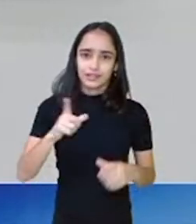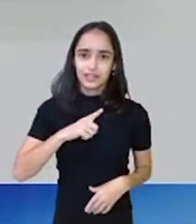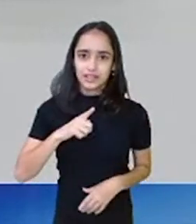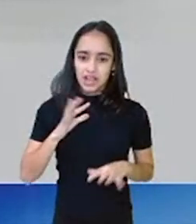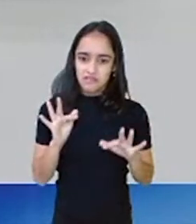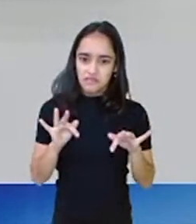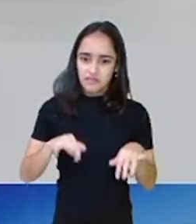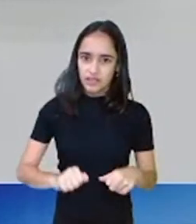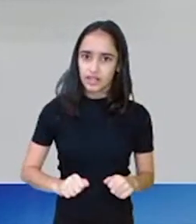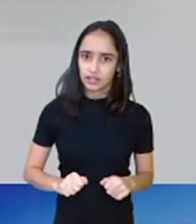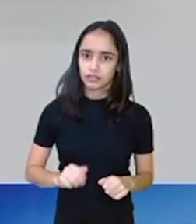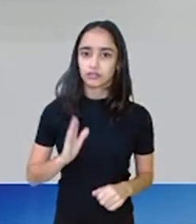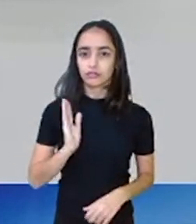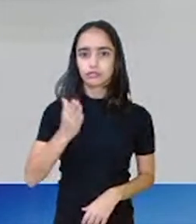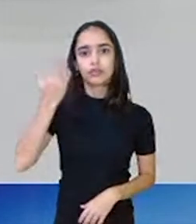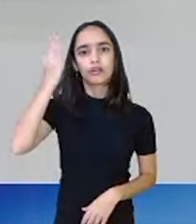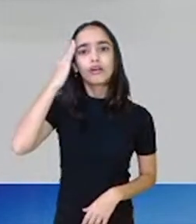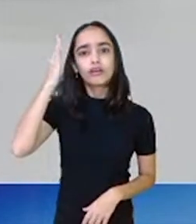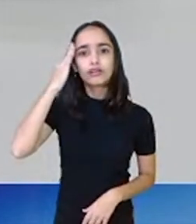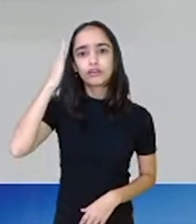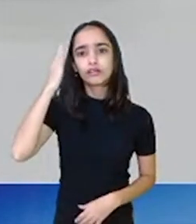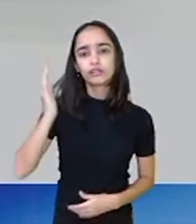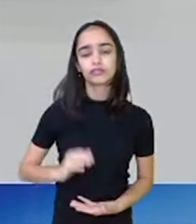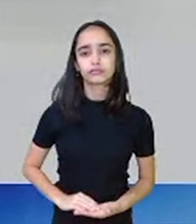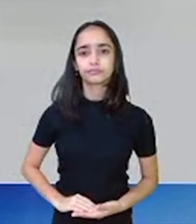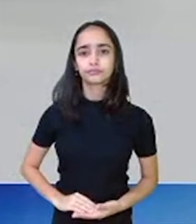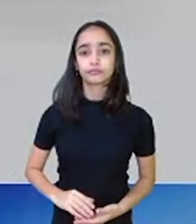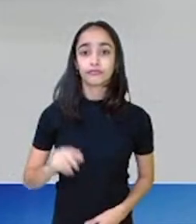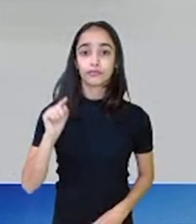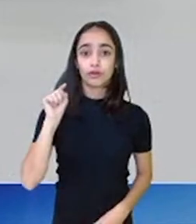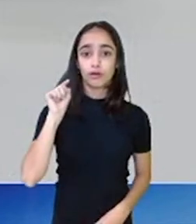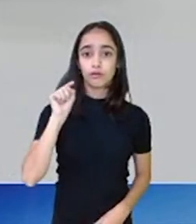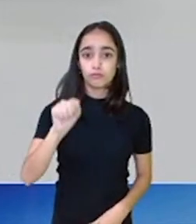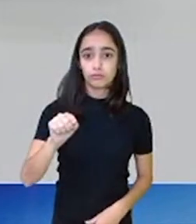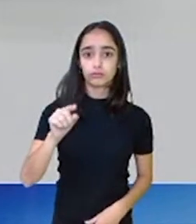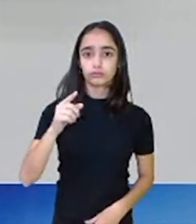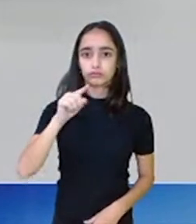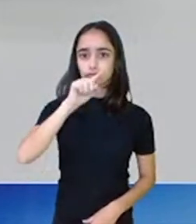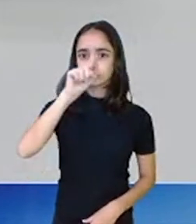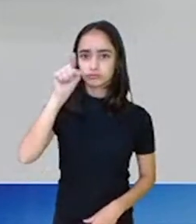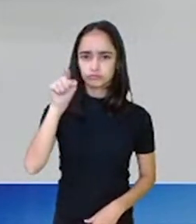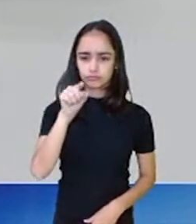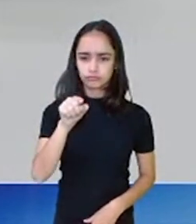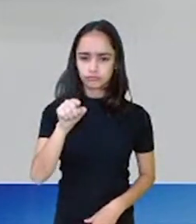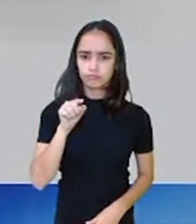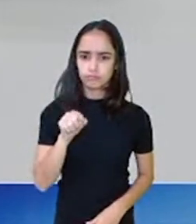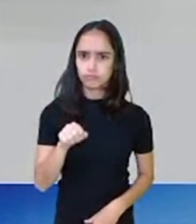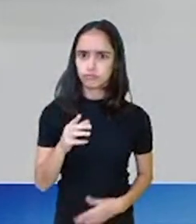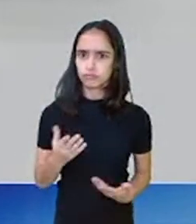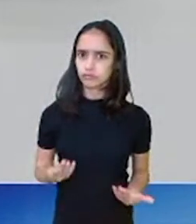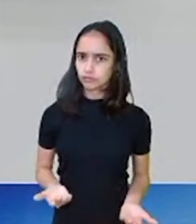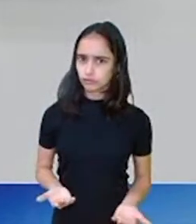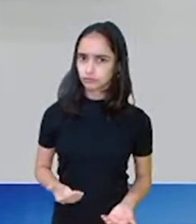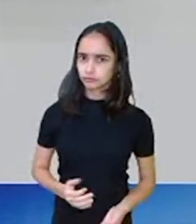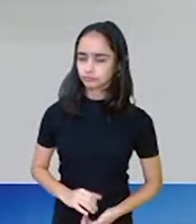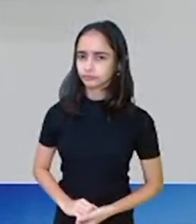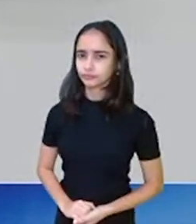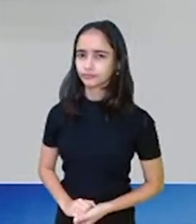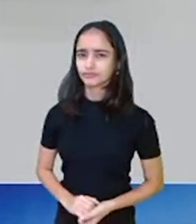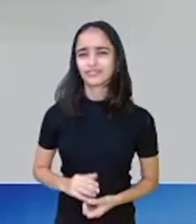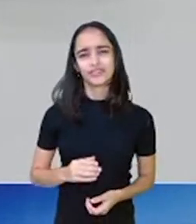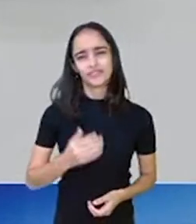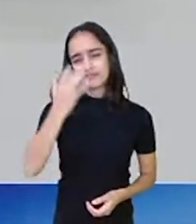seu entendimento. Ponto de interrogação. Muito fácil, como eu falei, é um dos